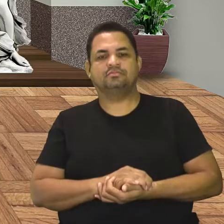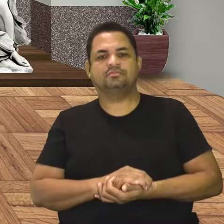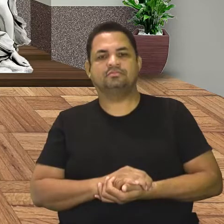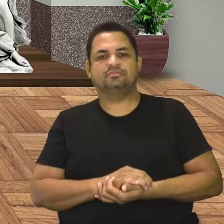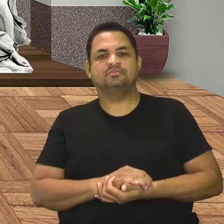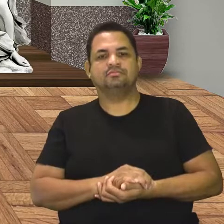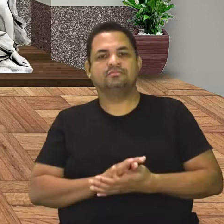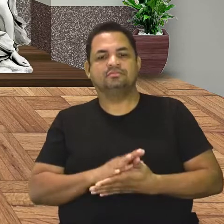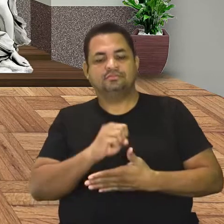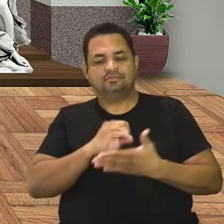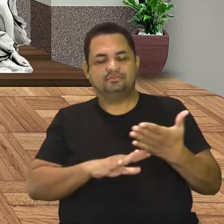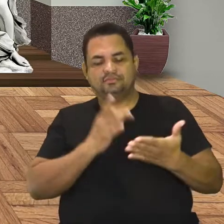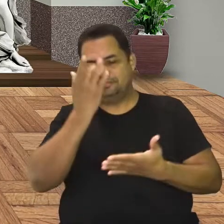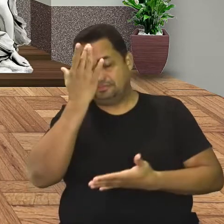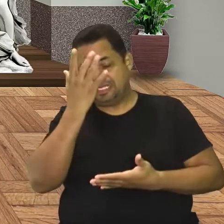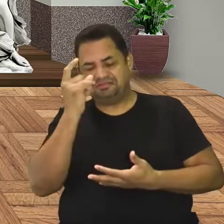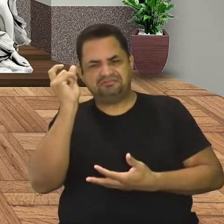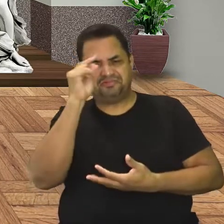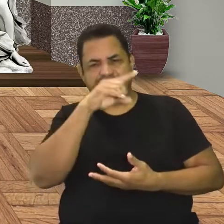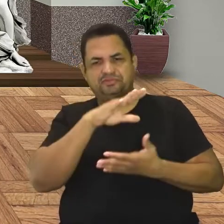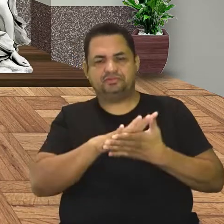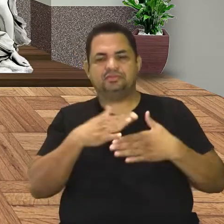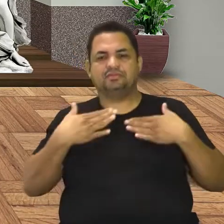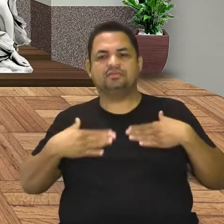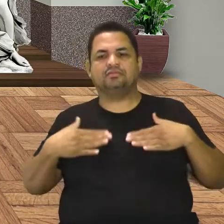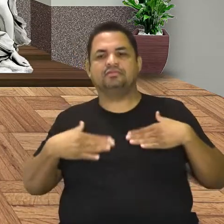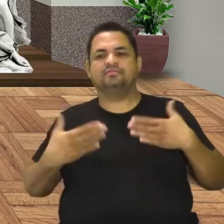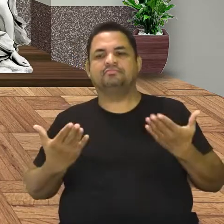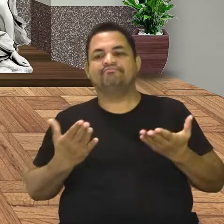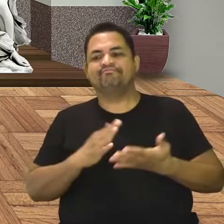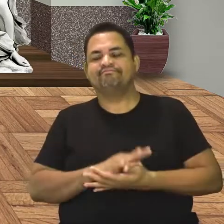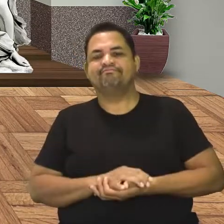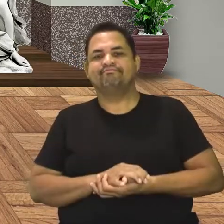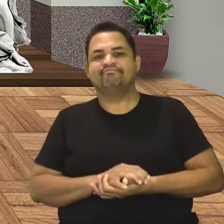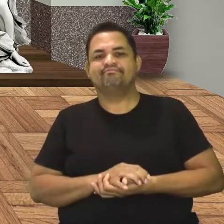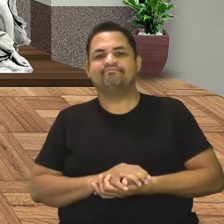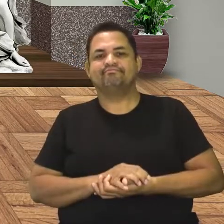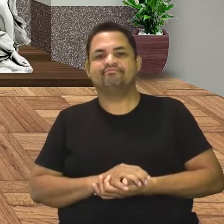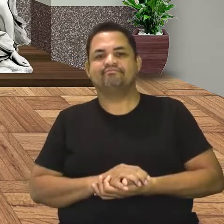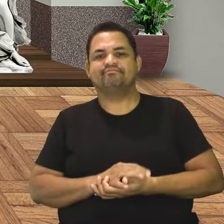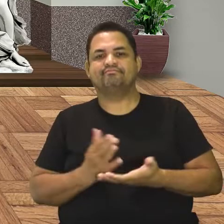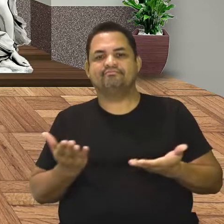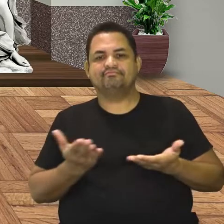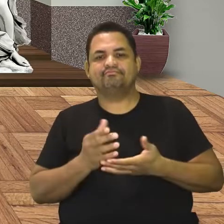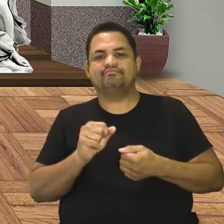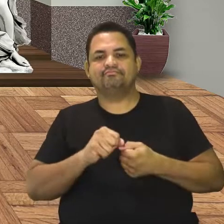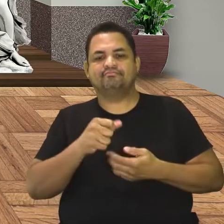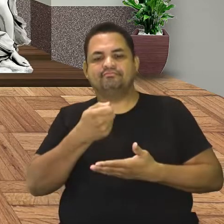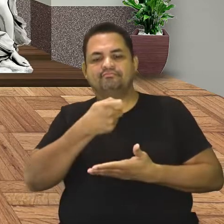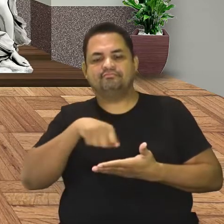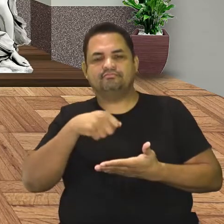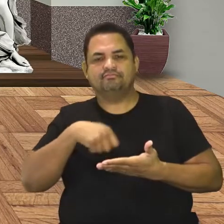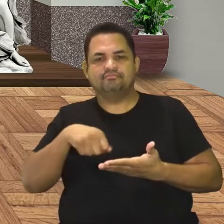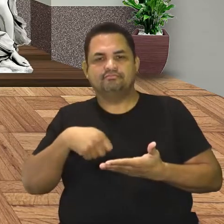A atividade estava fácil, difícil? Estava tranquila, né? Pois é. Eu vou agora fazer a correção com